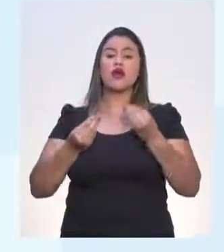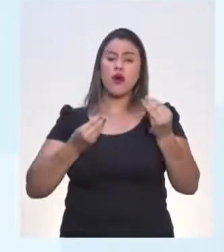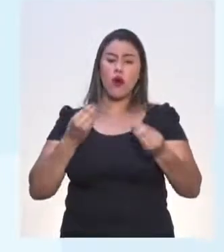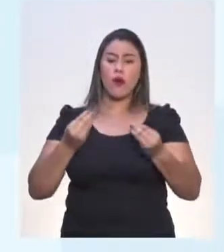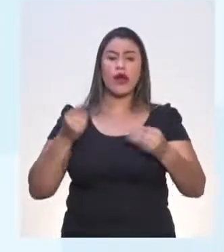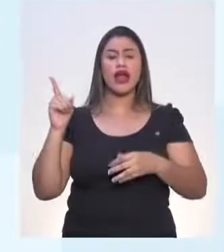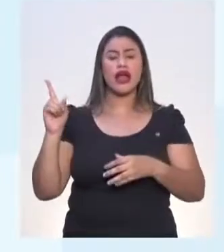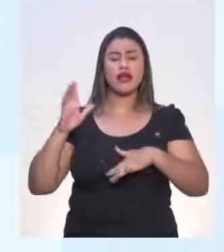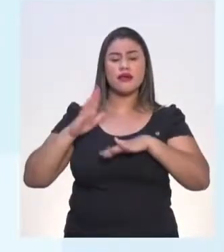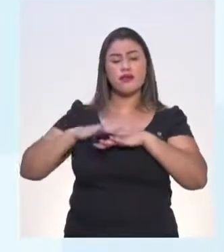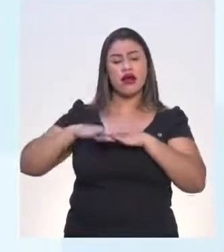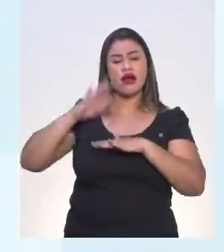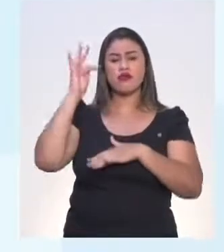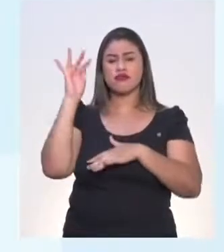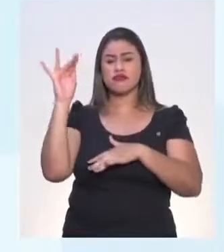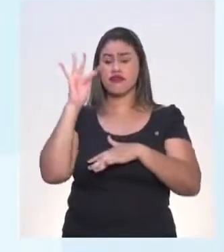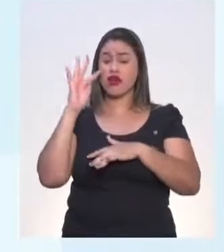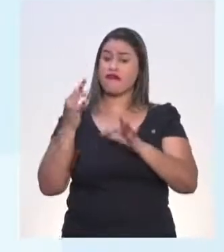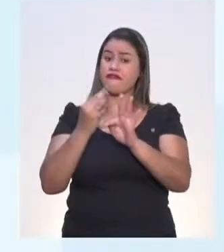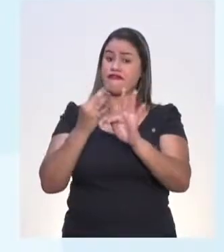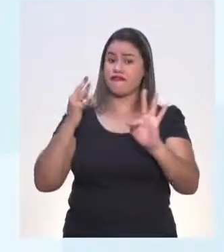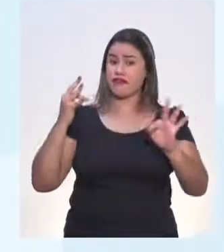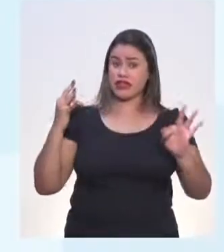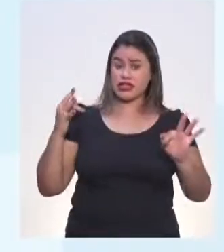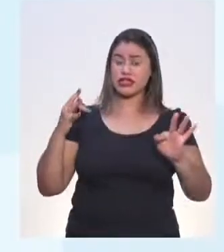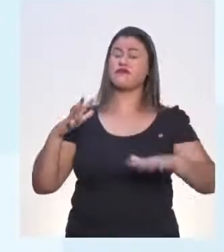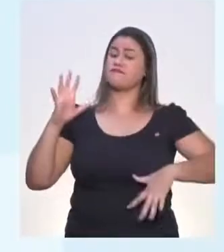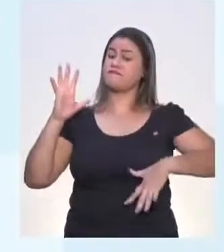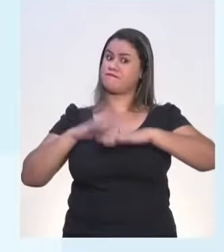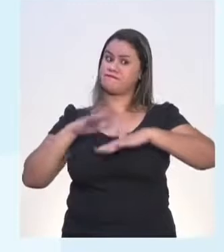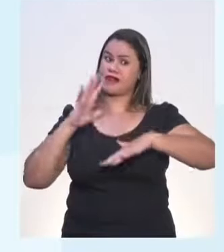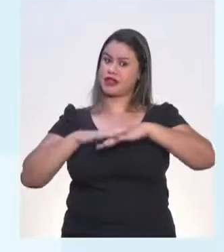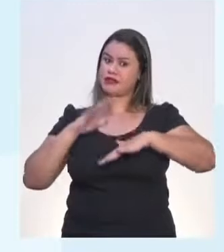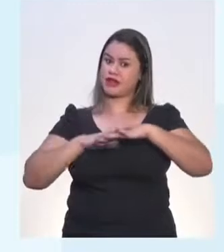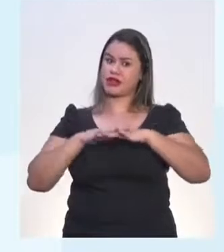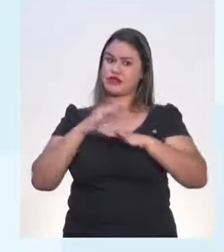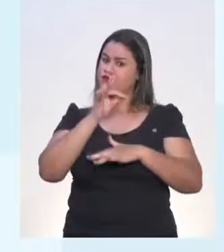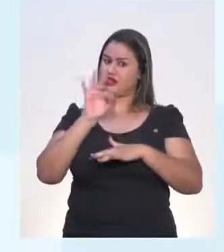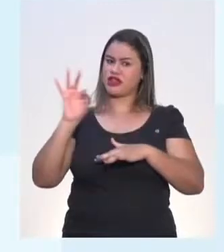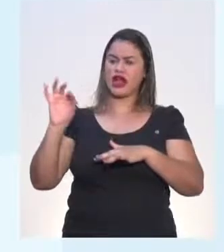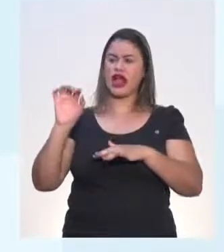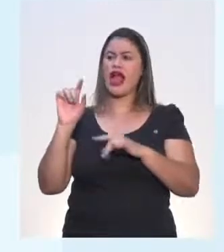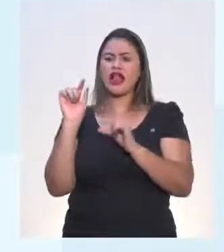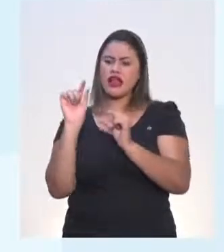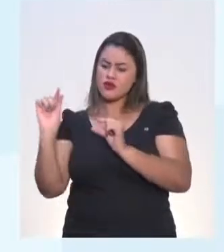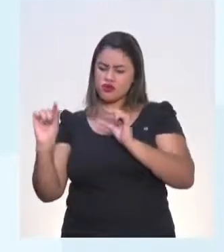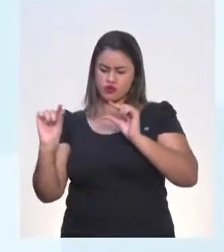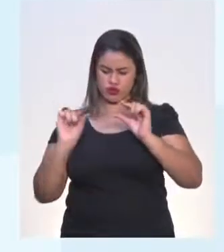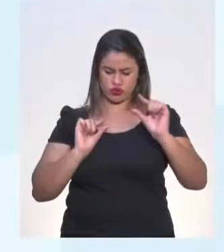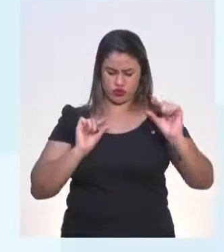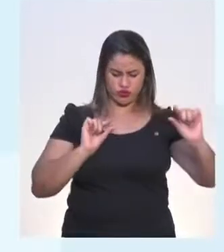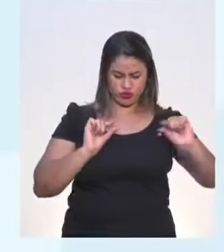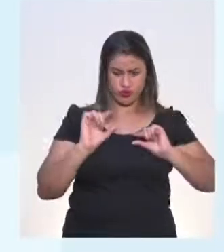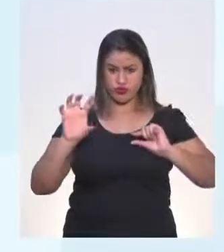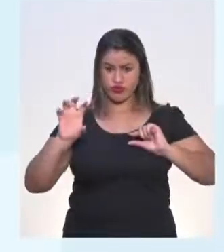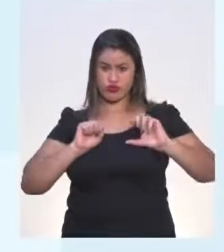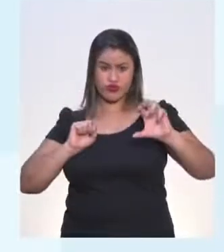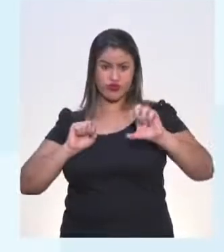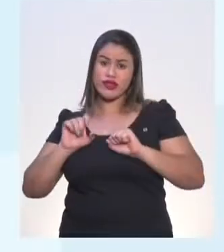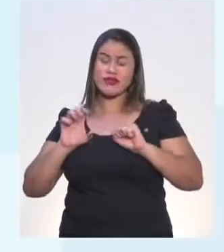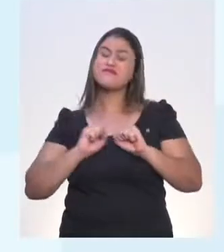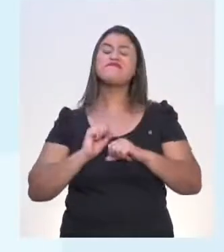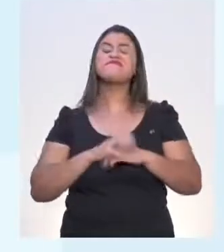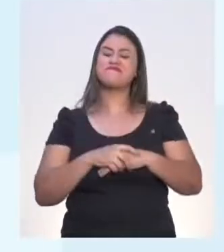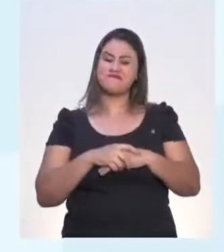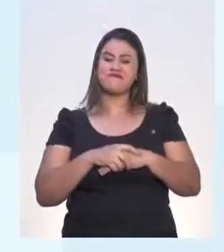foi um filósofo, ele foi físico, ele foi um matemático francês, quer dizer, ele era um pouco de tudo. E na cidade em que